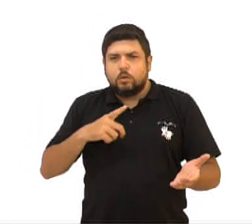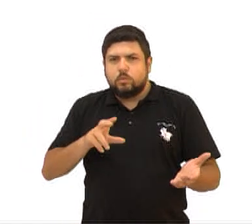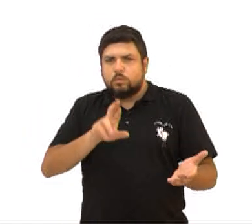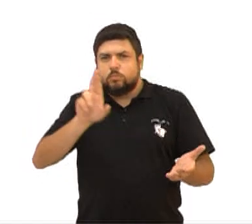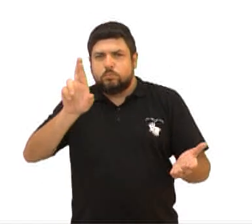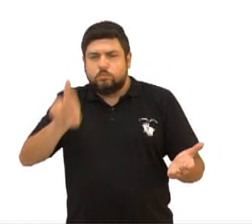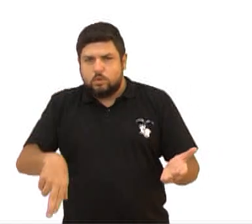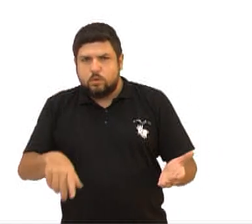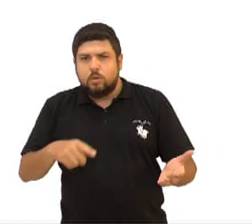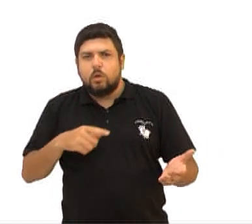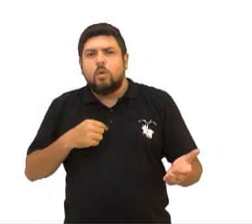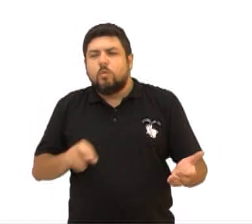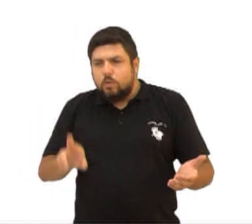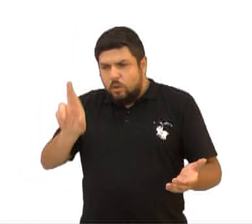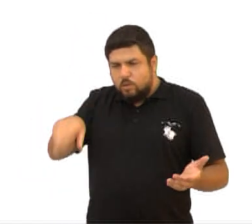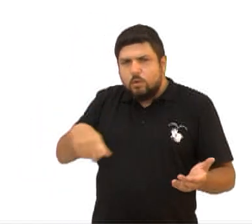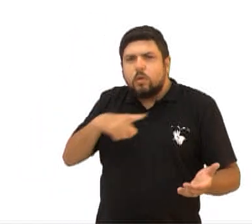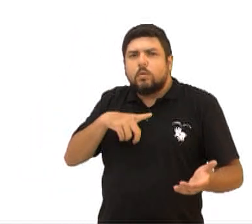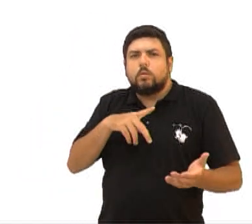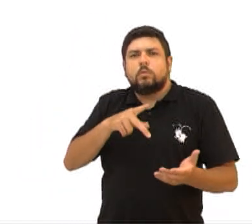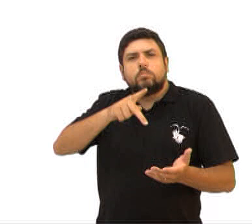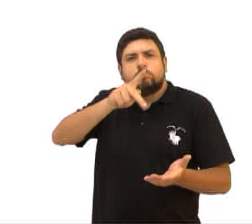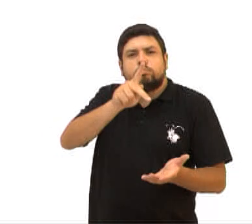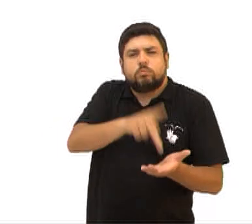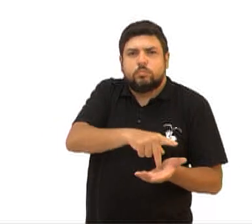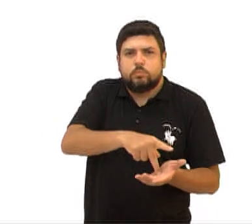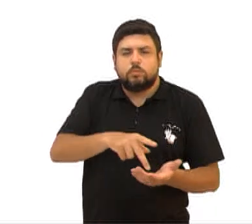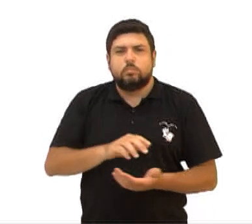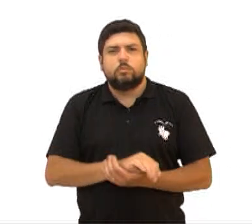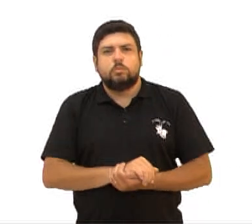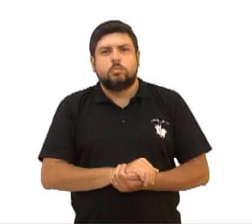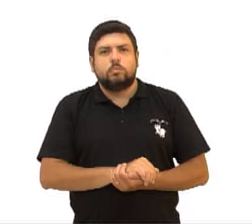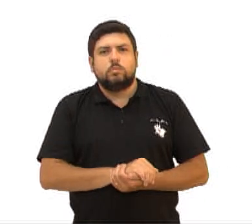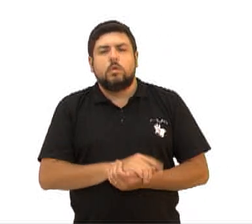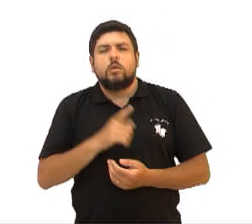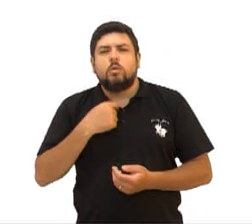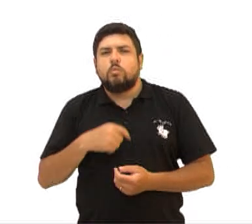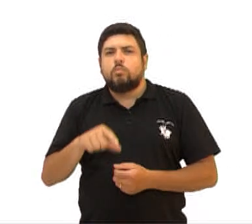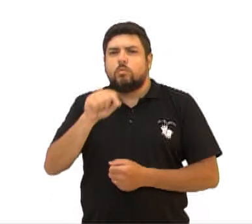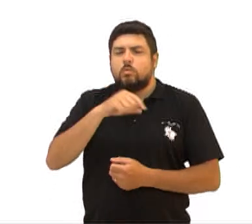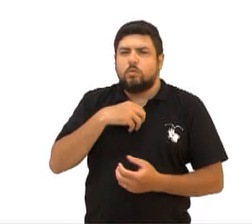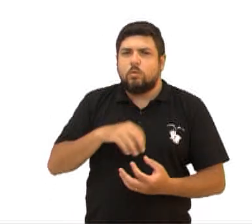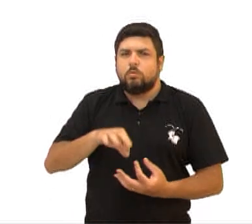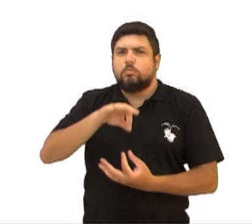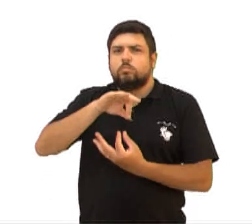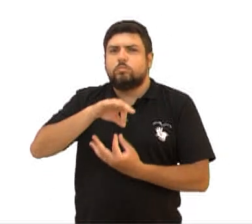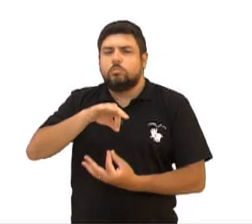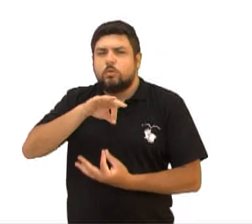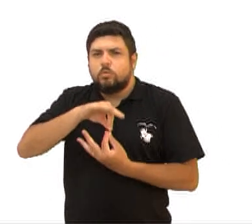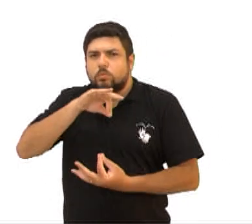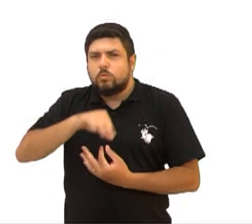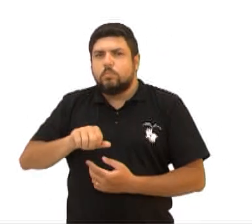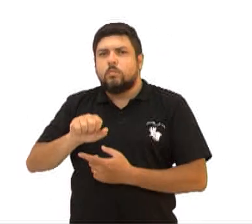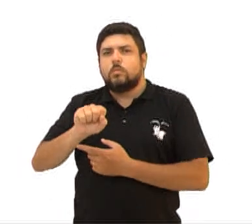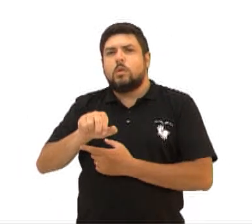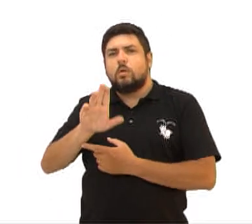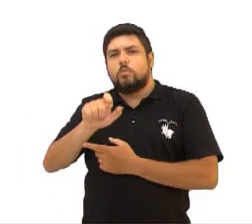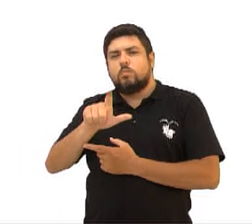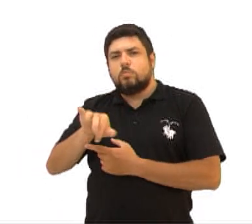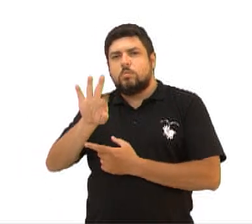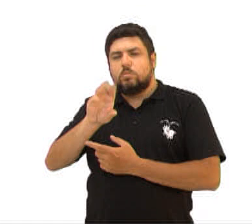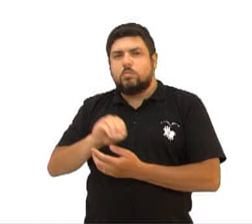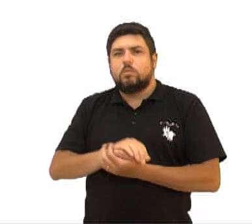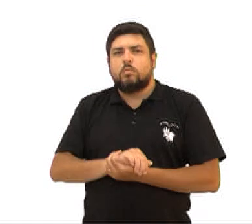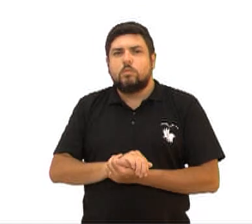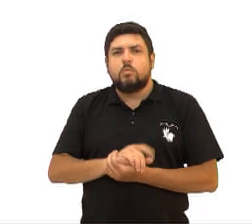O fim da história é a efetivação do espírito, o que ele chamava de espírito absoluto, ou vontade do mundo, ou efetivação